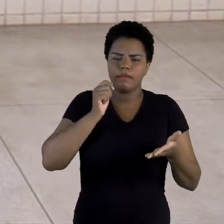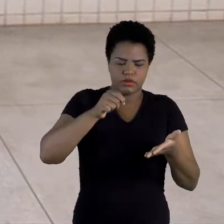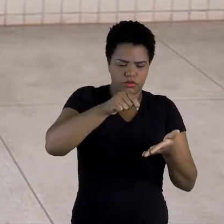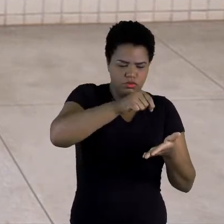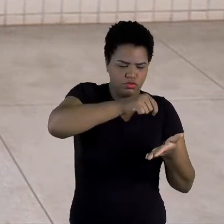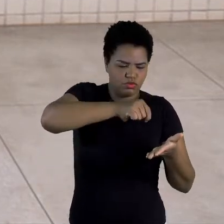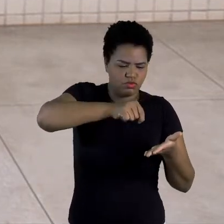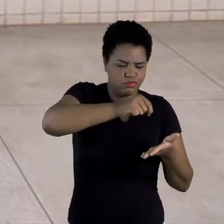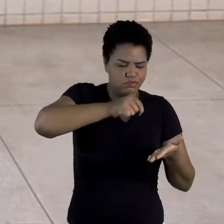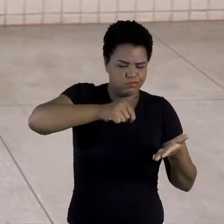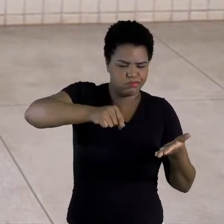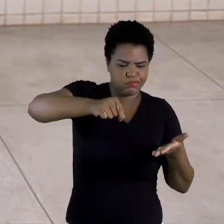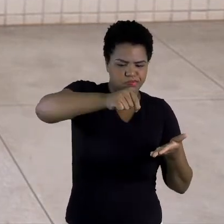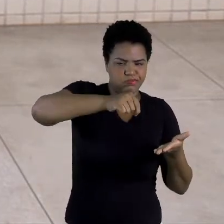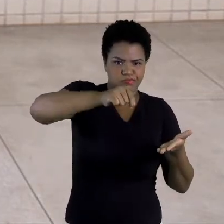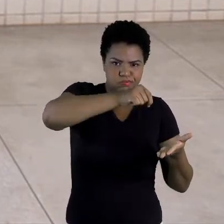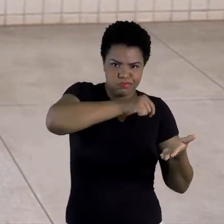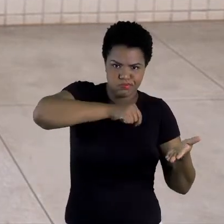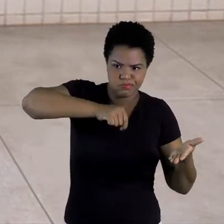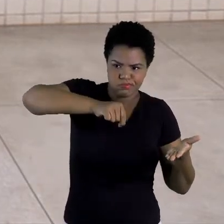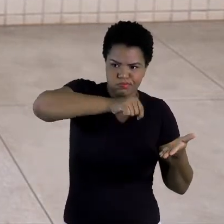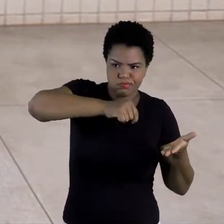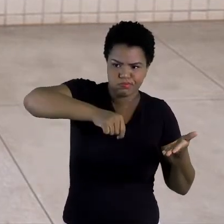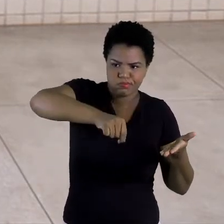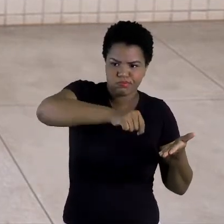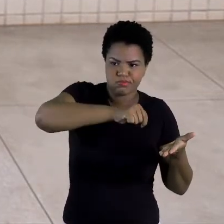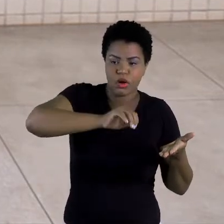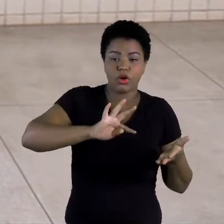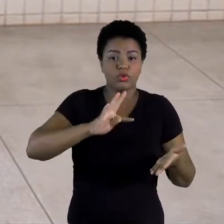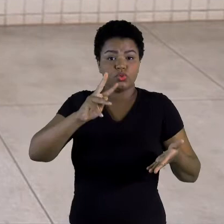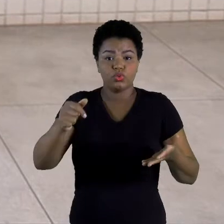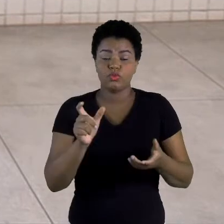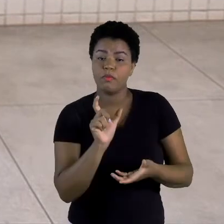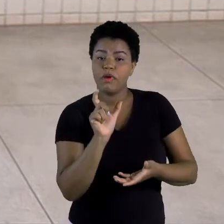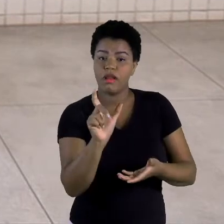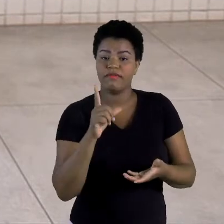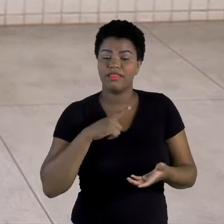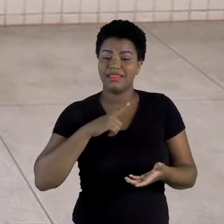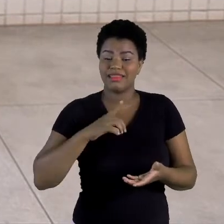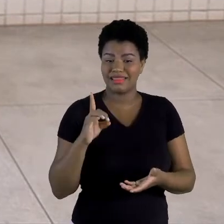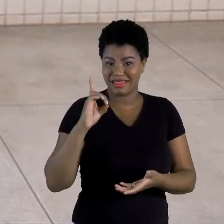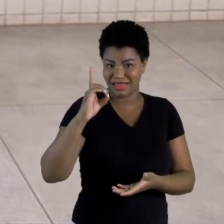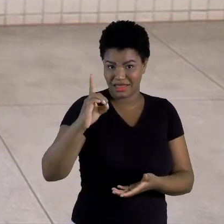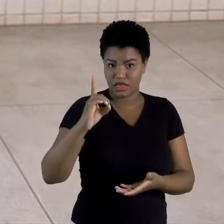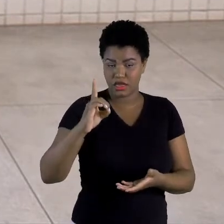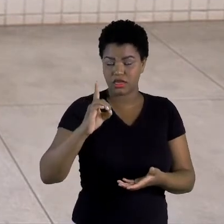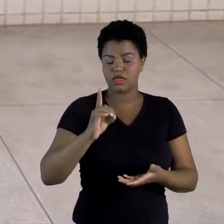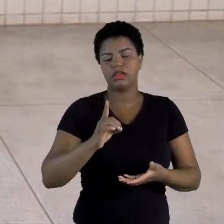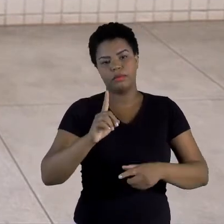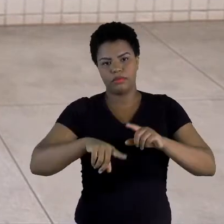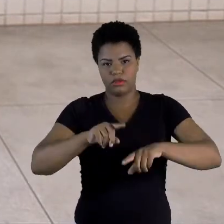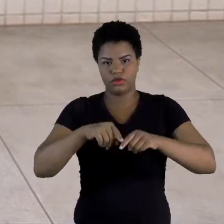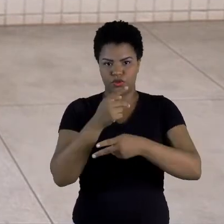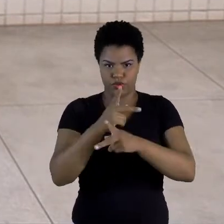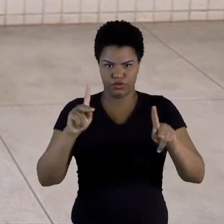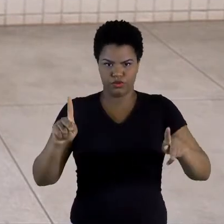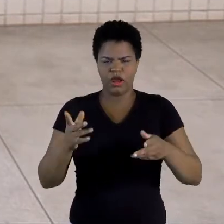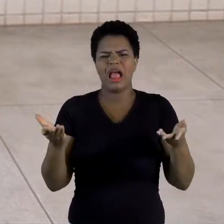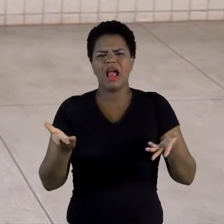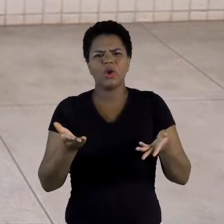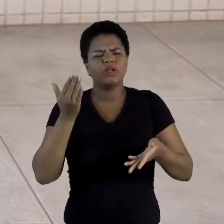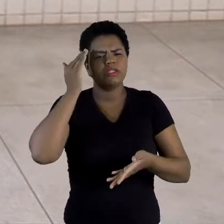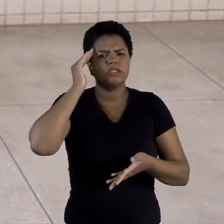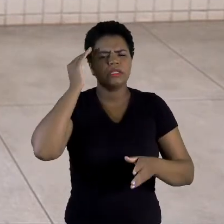que tem a letra D no material de vocês, certo? Agora, como que eu vou entender melhor,